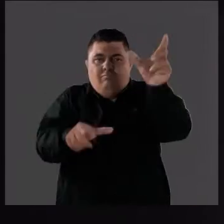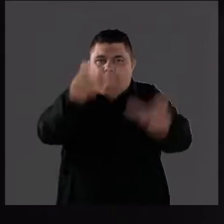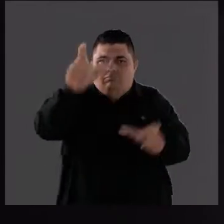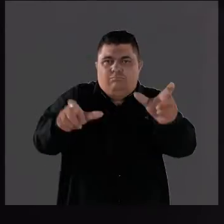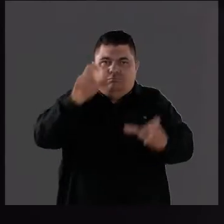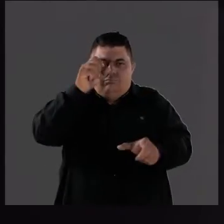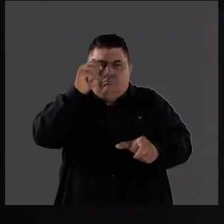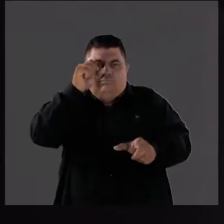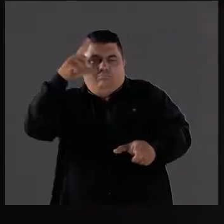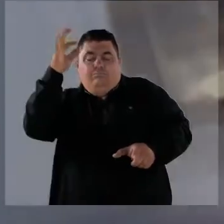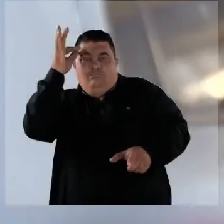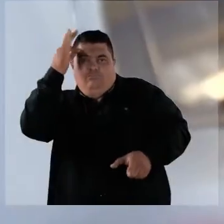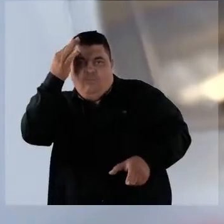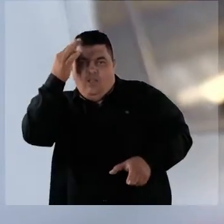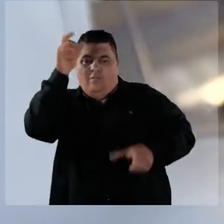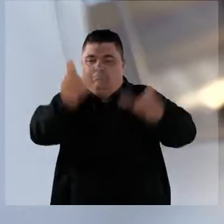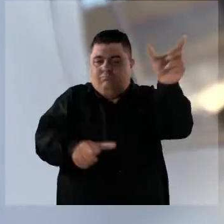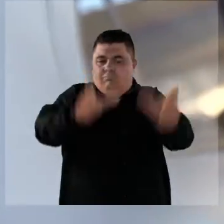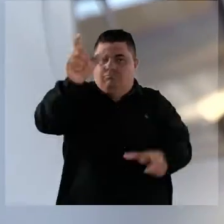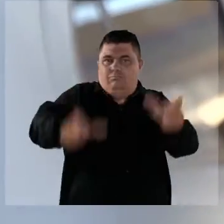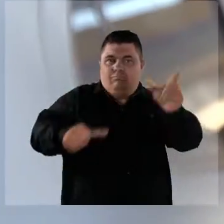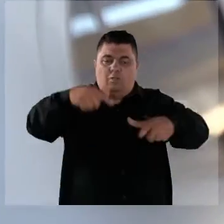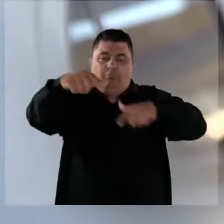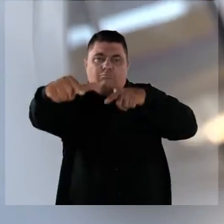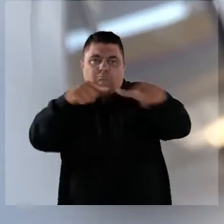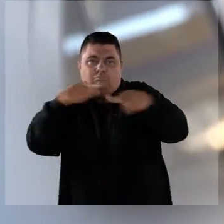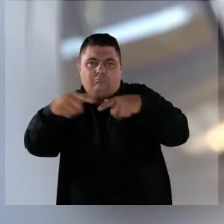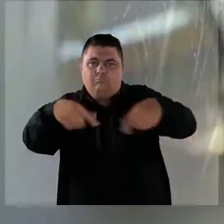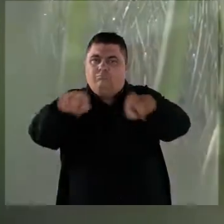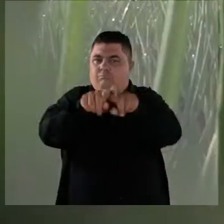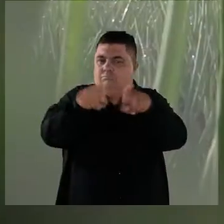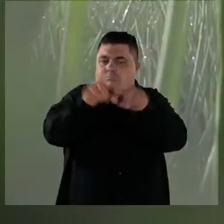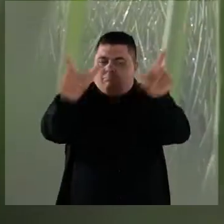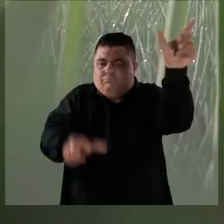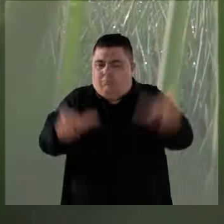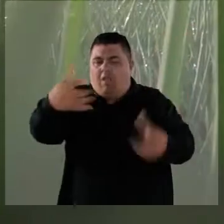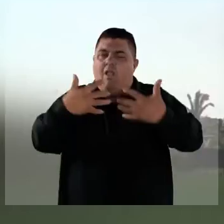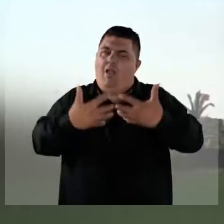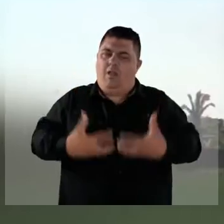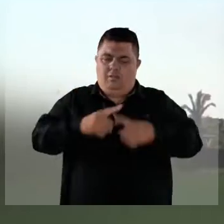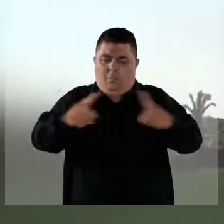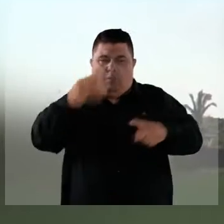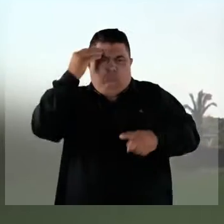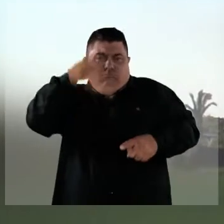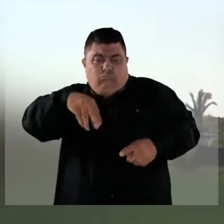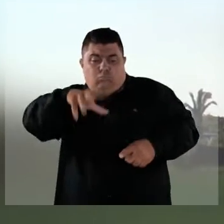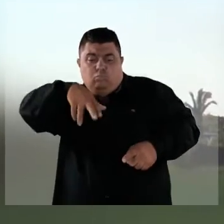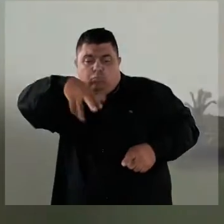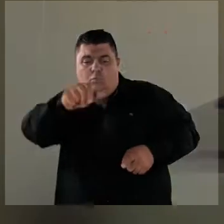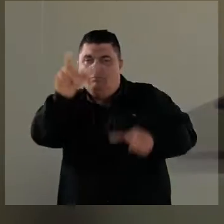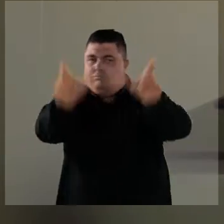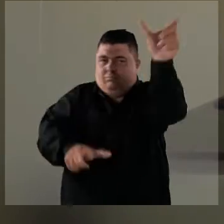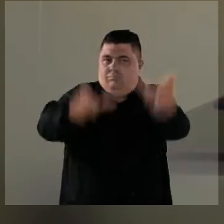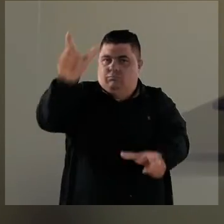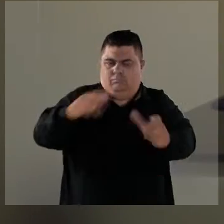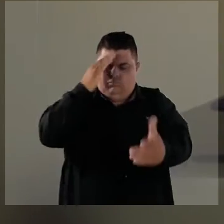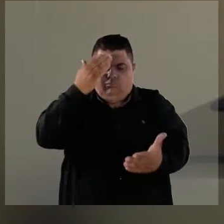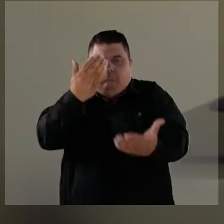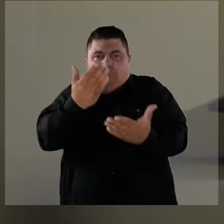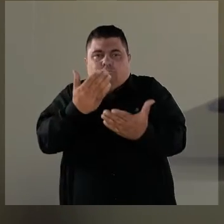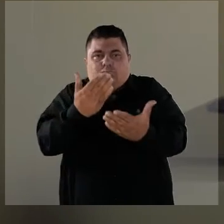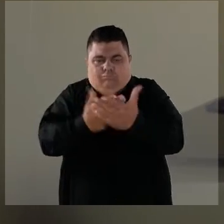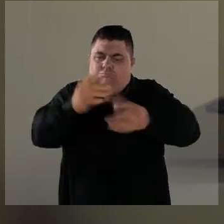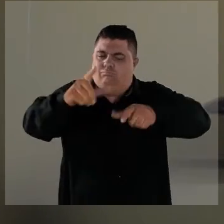É para essa gente que acorda cedo. É para essa gente que trabalha. É para essa gente que cansa, mas não desiste. É para essa gente